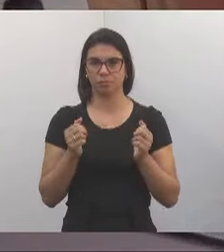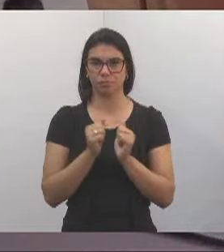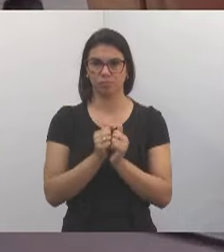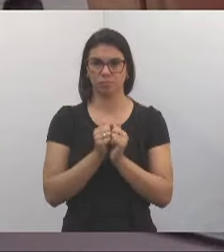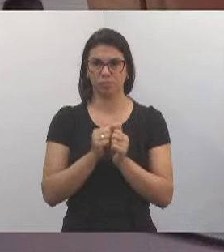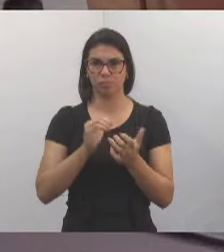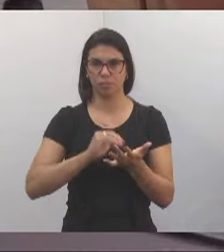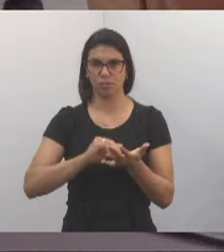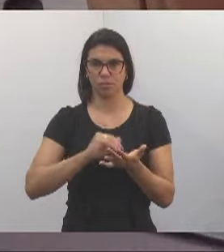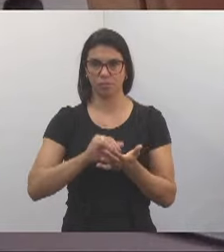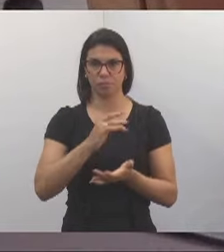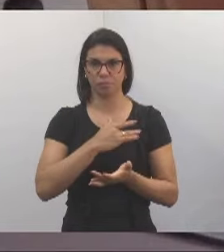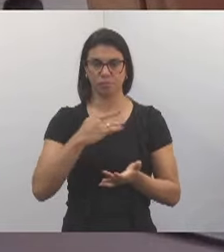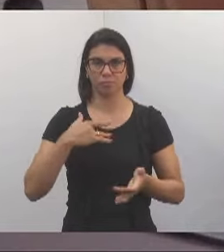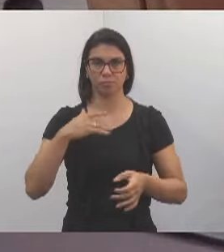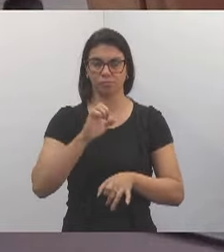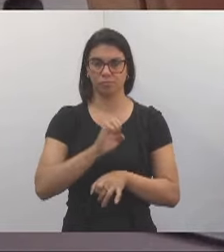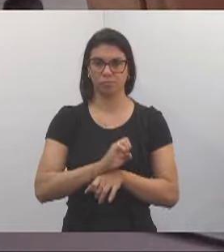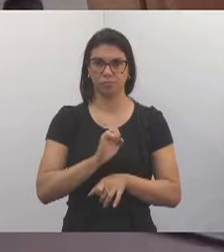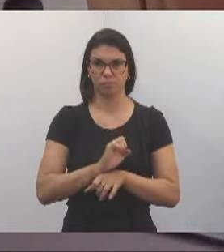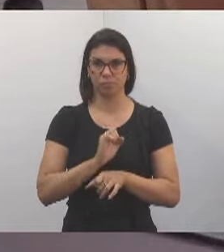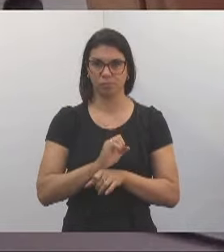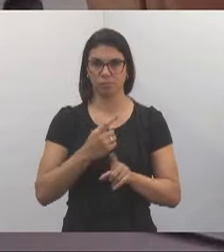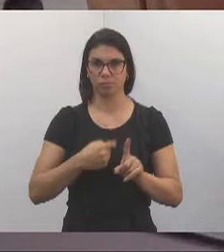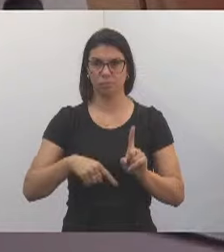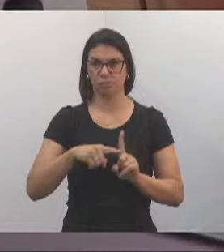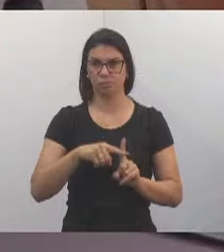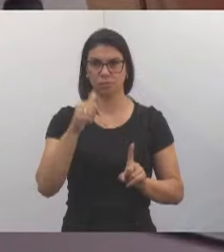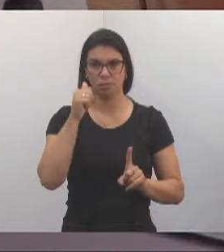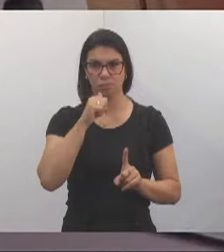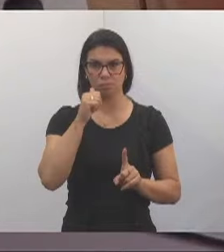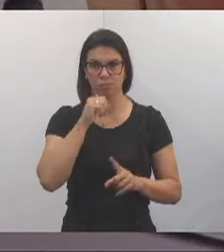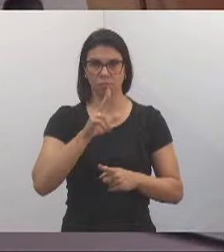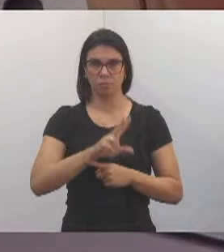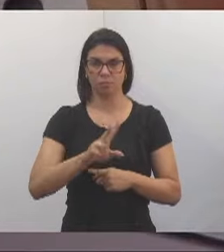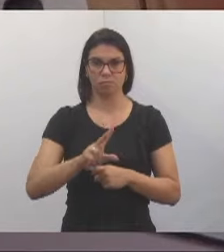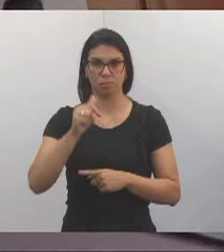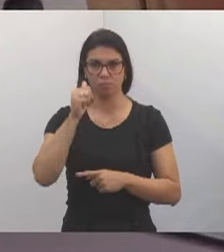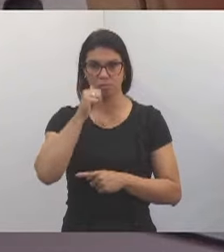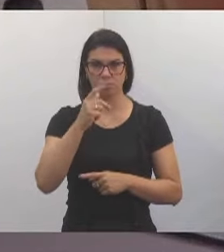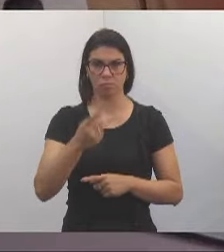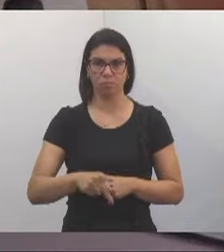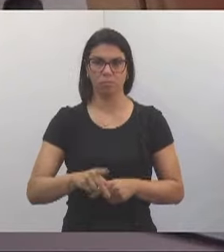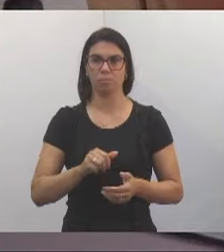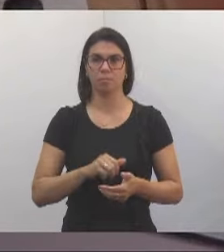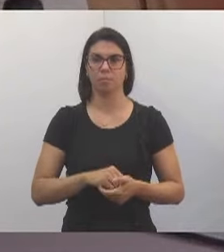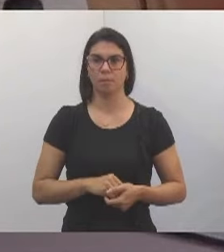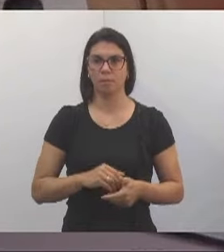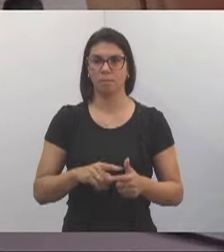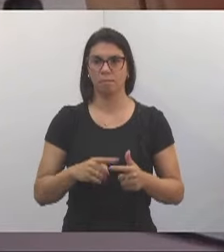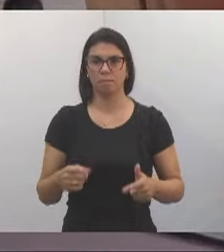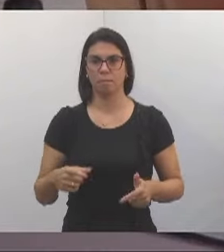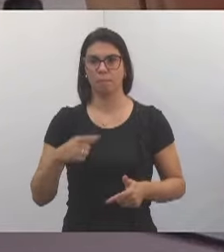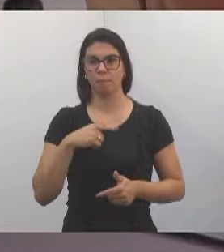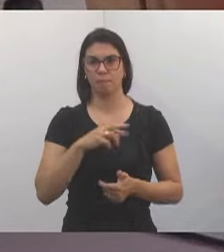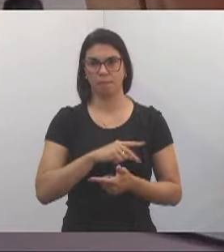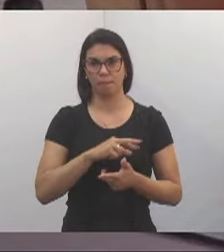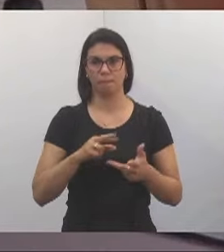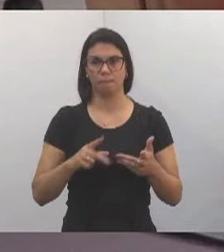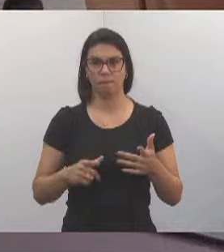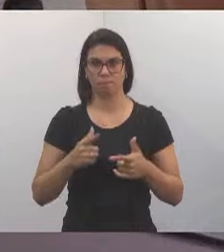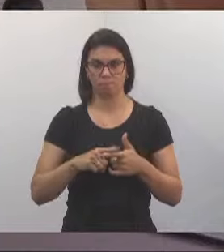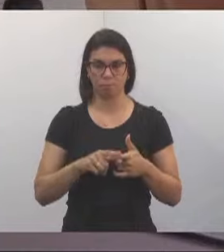o secretário de Saúde do Estado e mais as representantes em defesa das mulheres aqui do Vale do Paraíba. E nós temos vários casos em